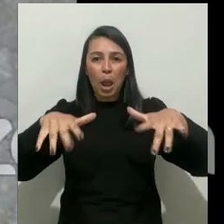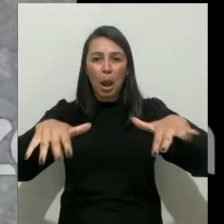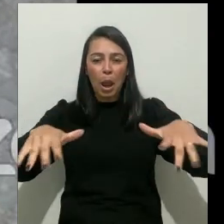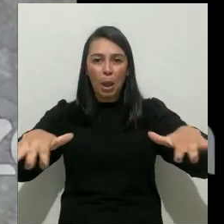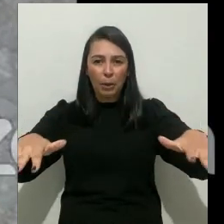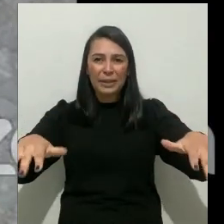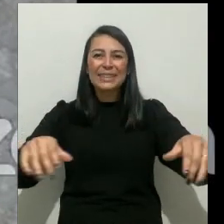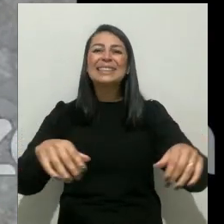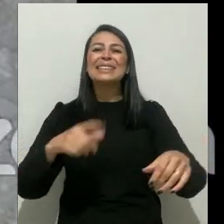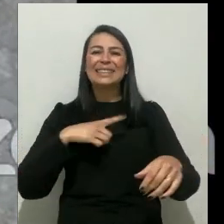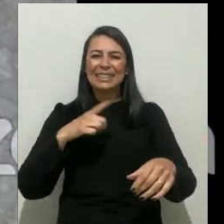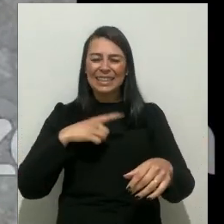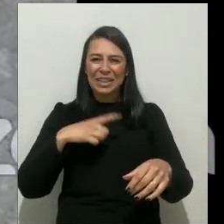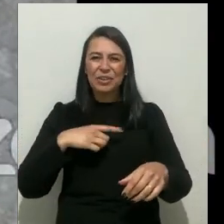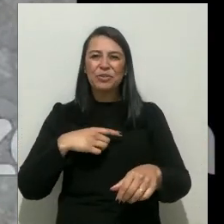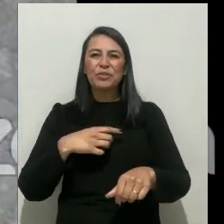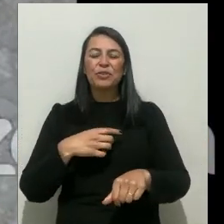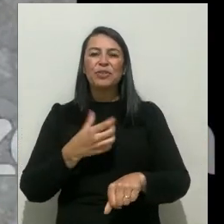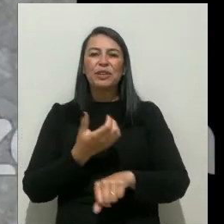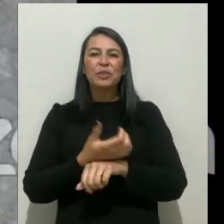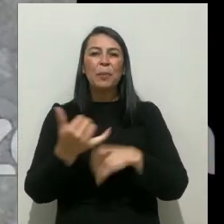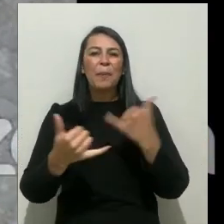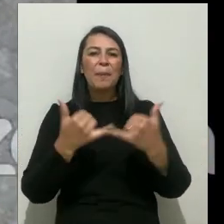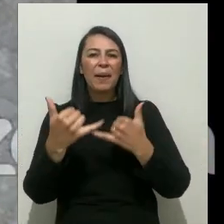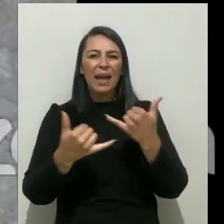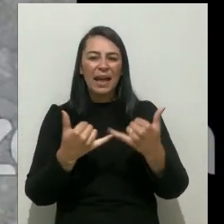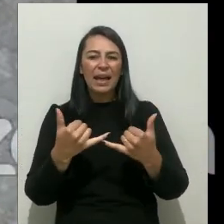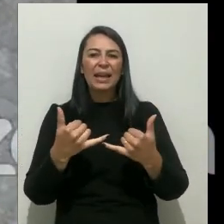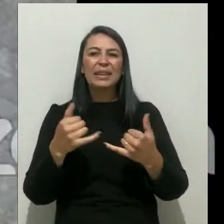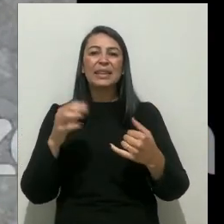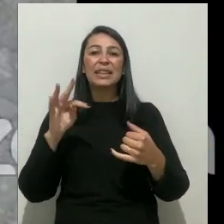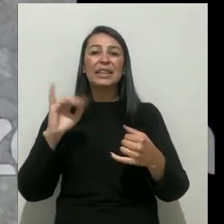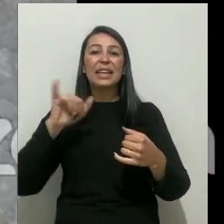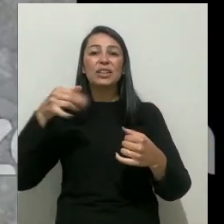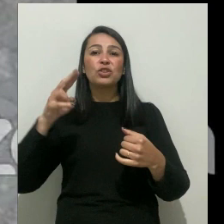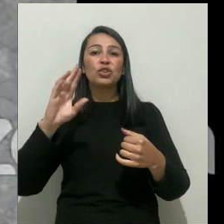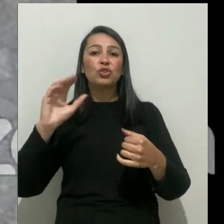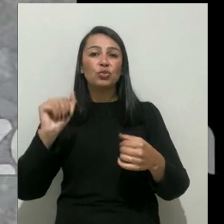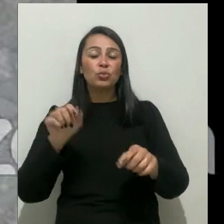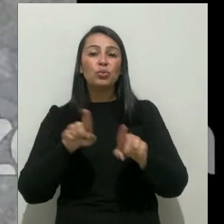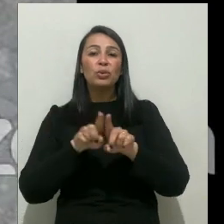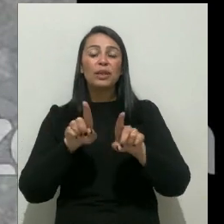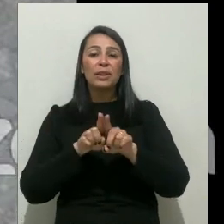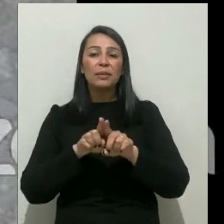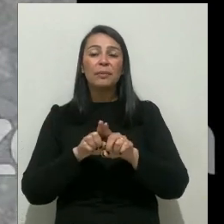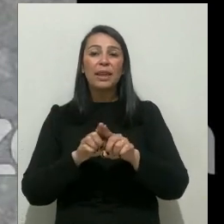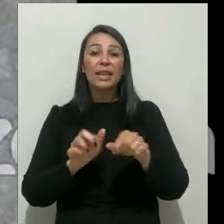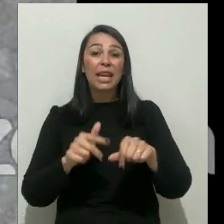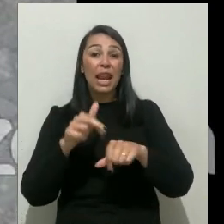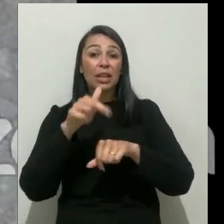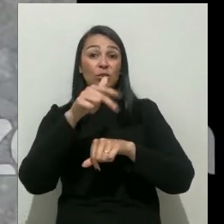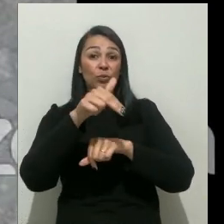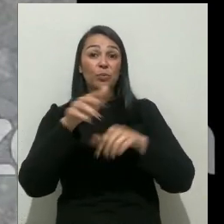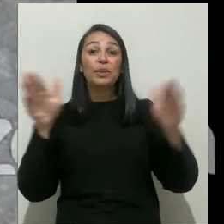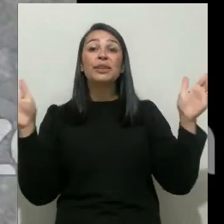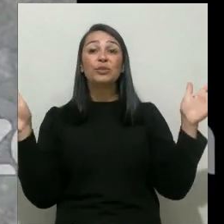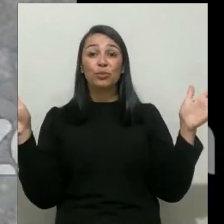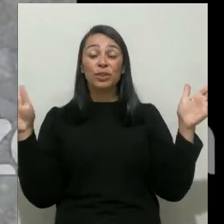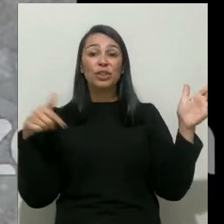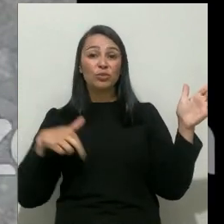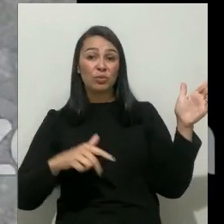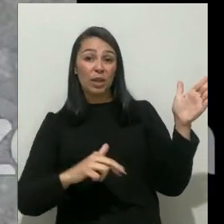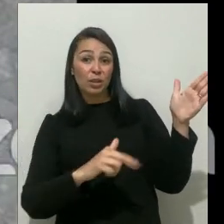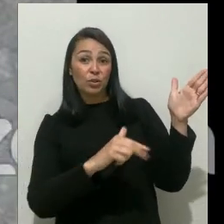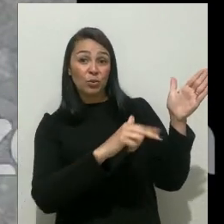da Tijuca, na subida para o Cristo. A subida do Triozinho foi interrompida. Foi uma coisa horrorosa. E isso aconteceu na